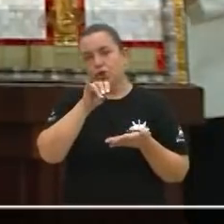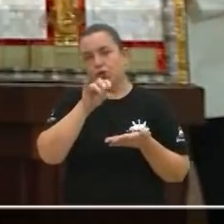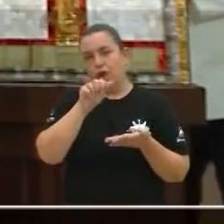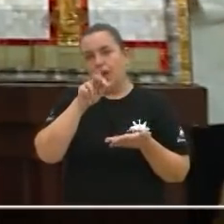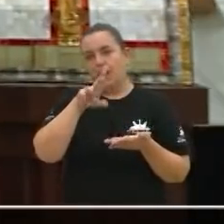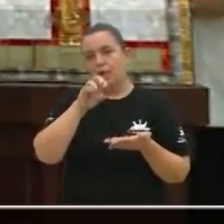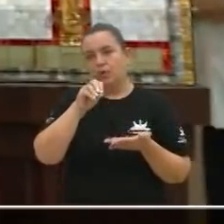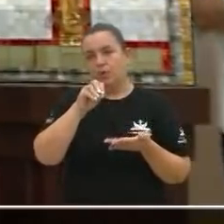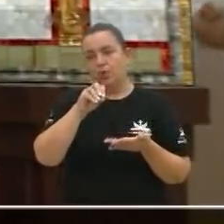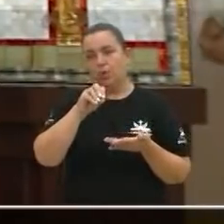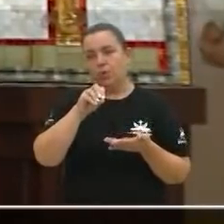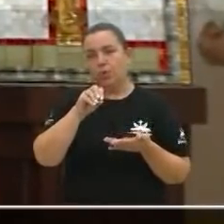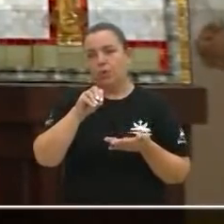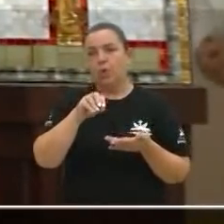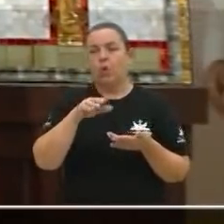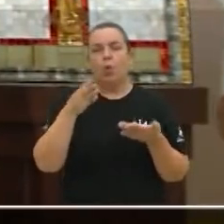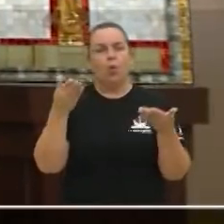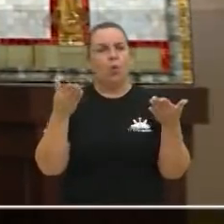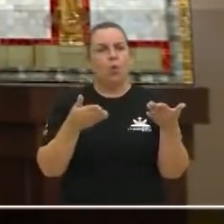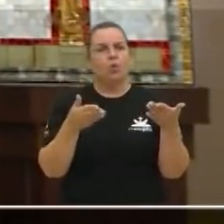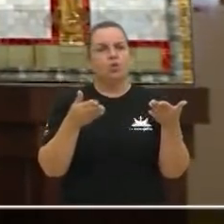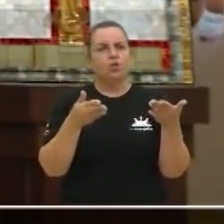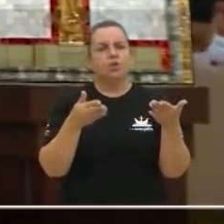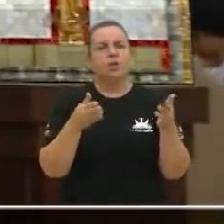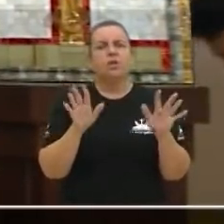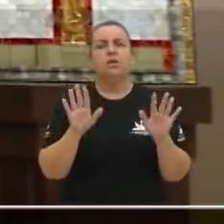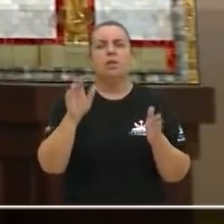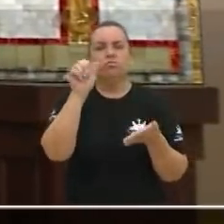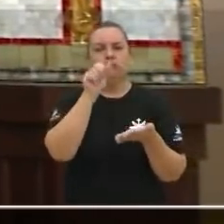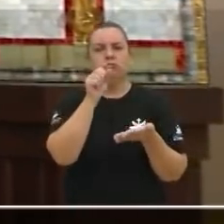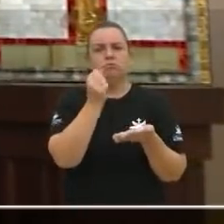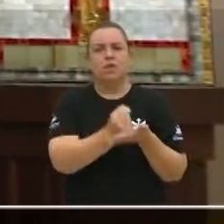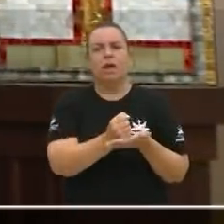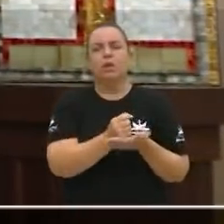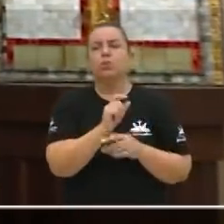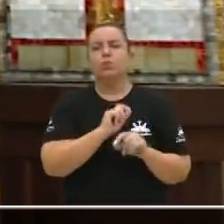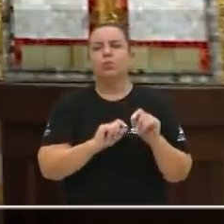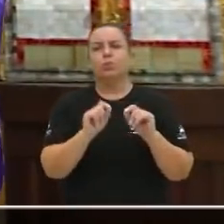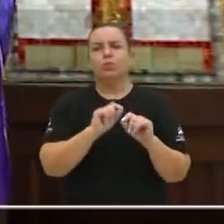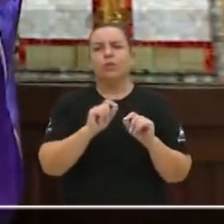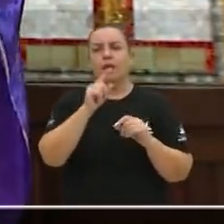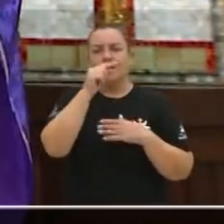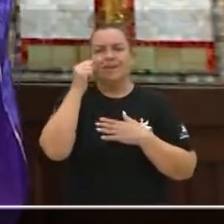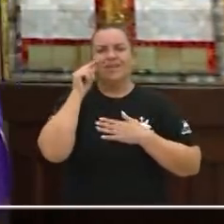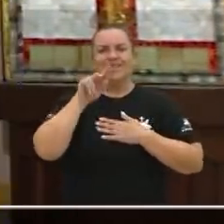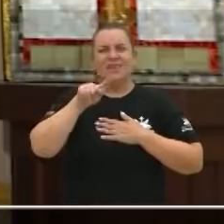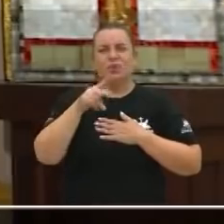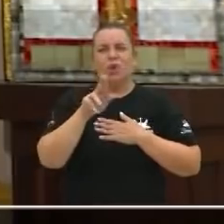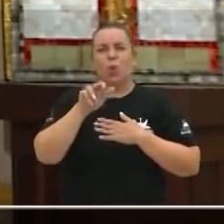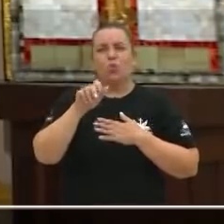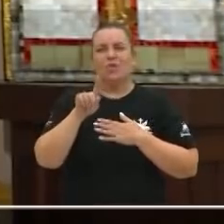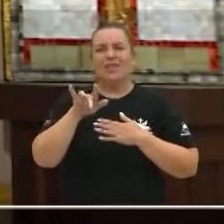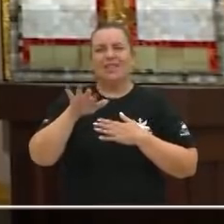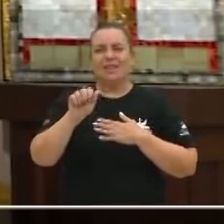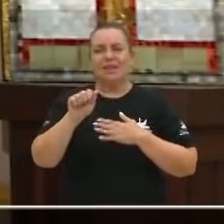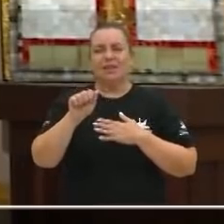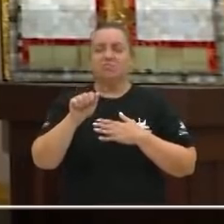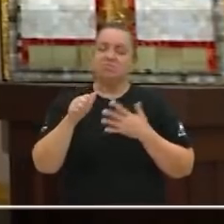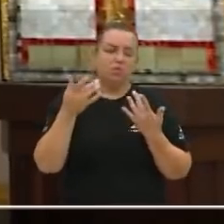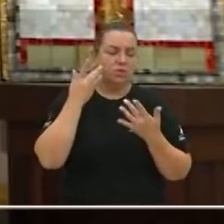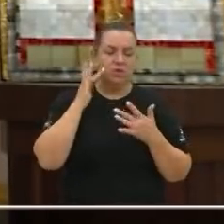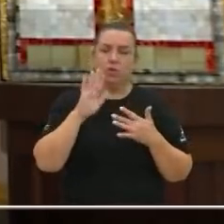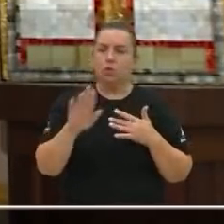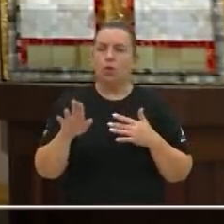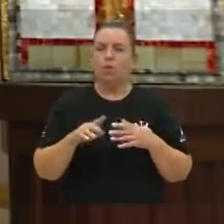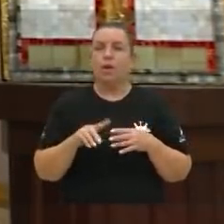e não tem hoje marcado hoje tá marcado é um santo da Hungria e fugiu primeiro nome